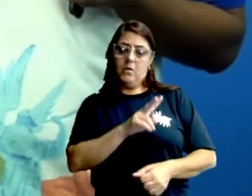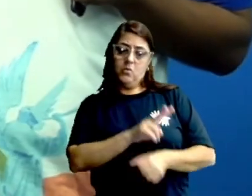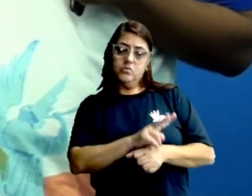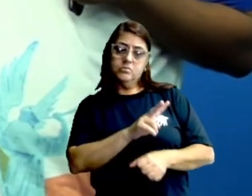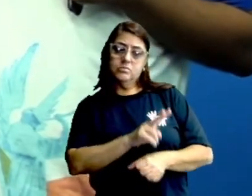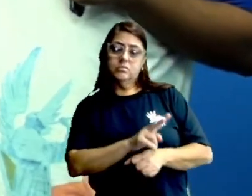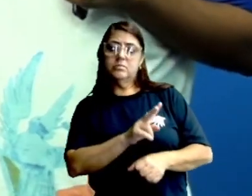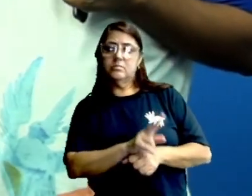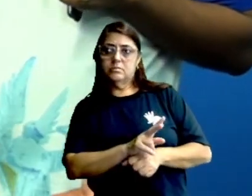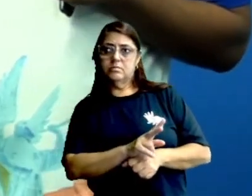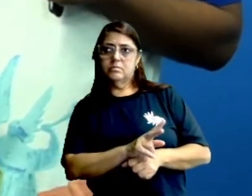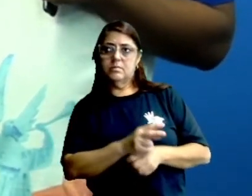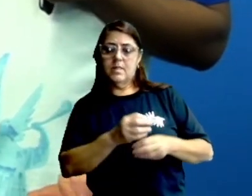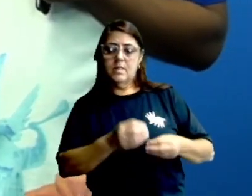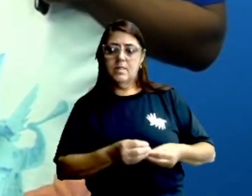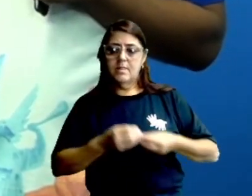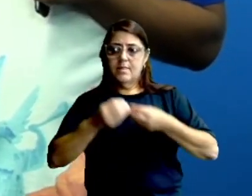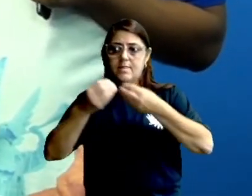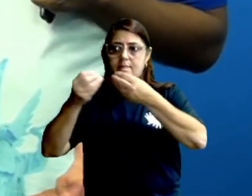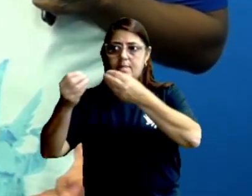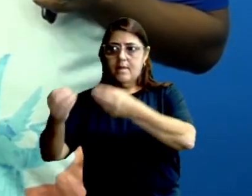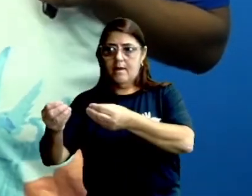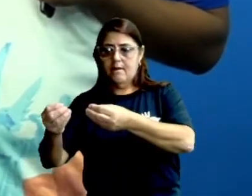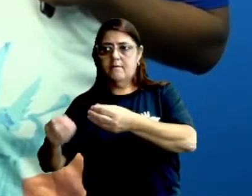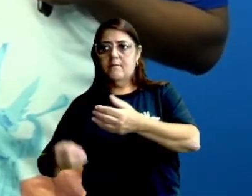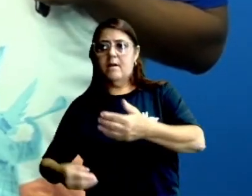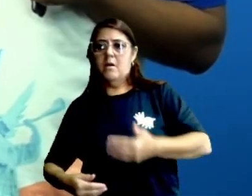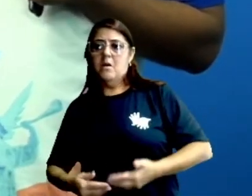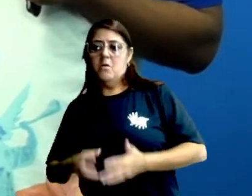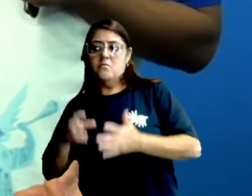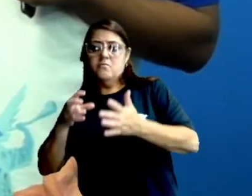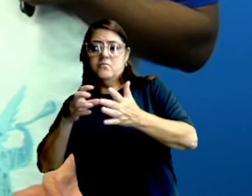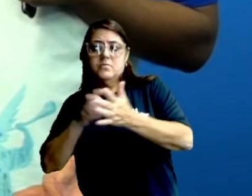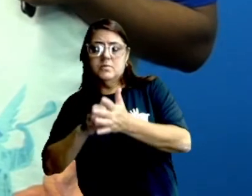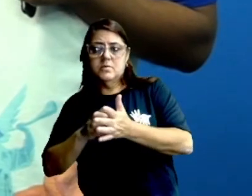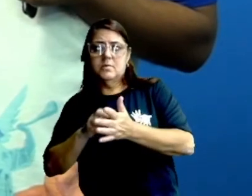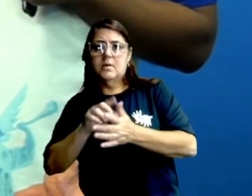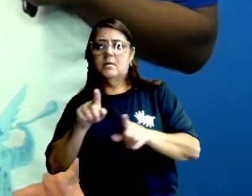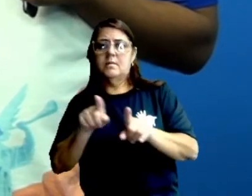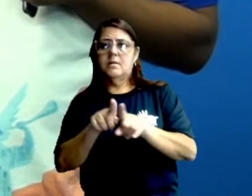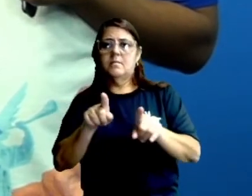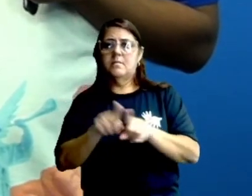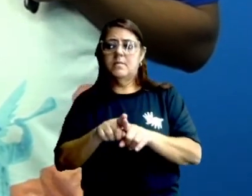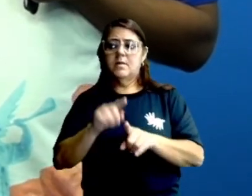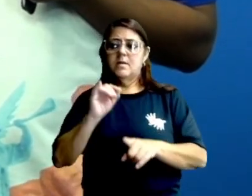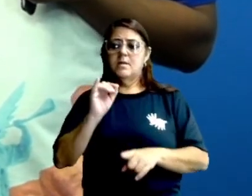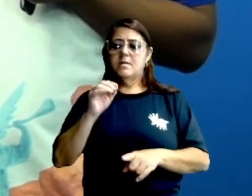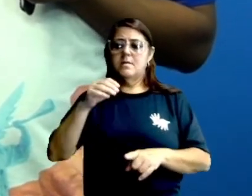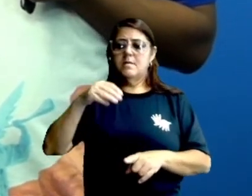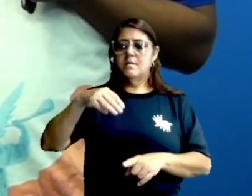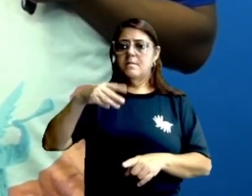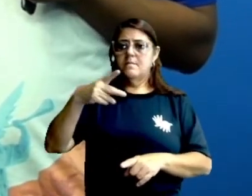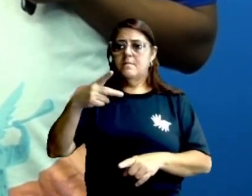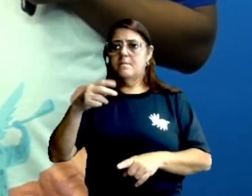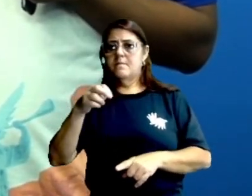ali era dado aos altos funcionários e ao império, né? Lá o Sapa